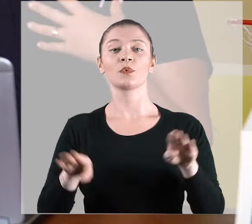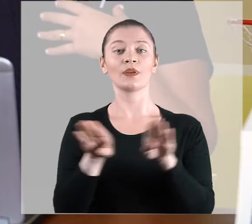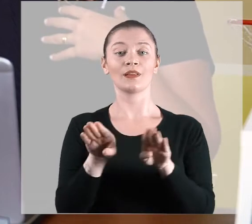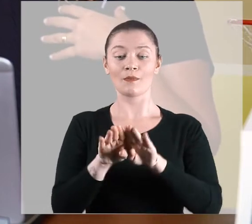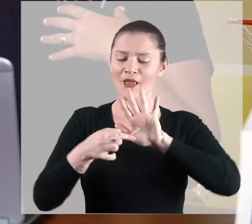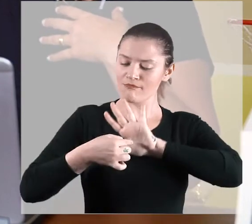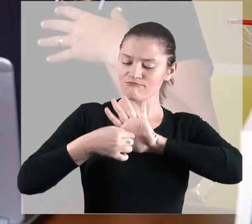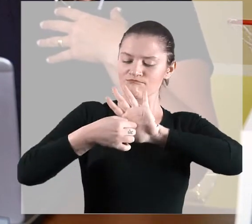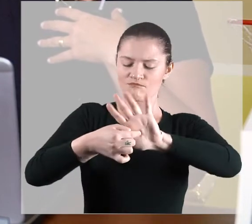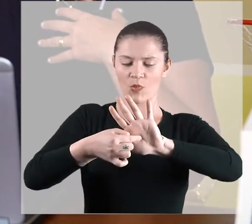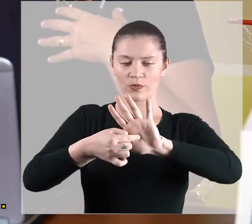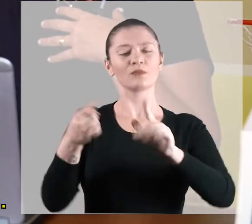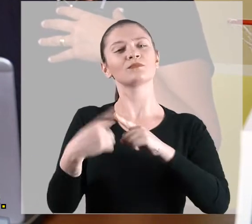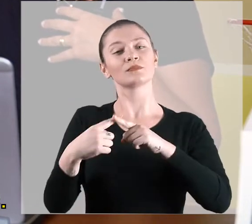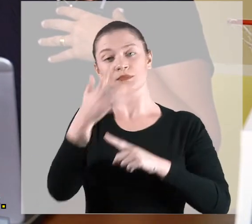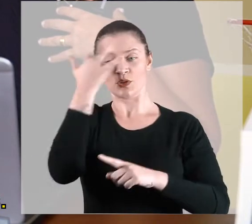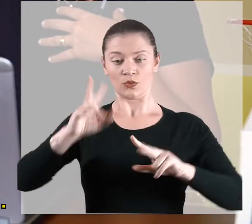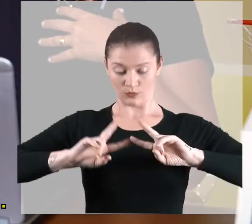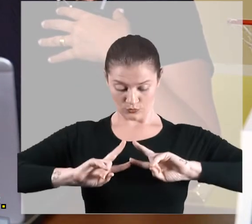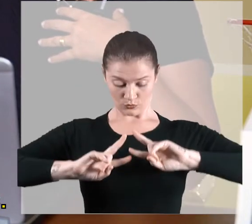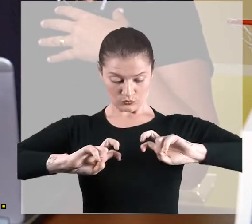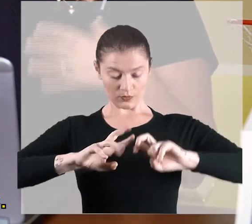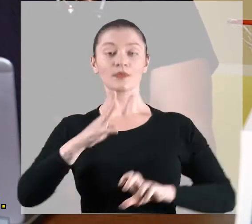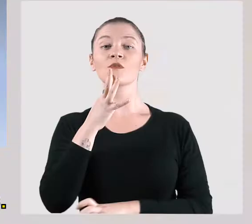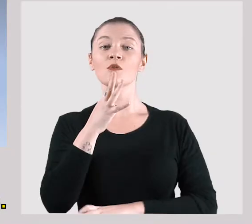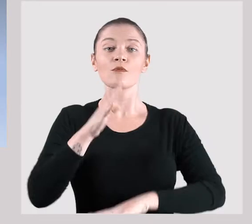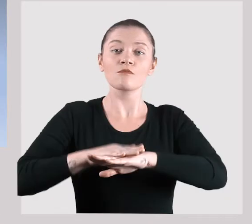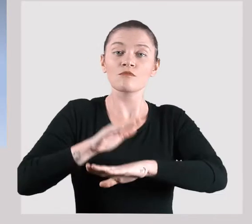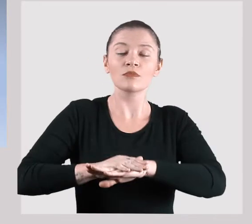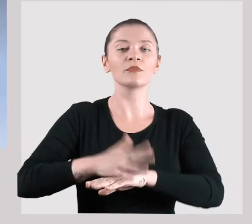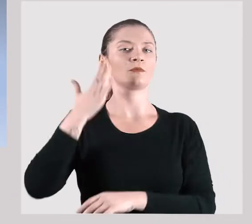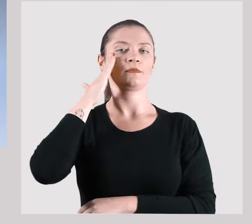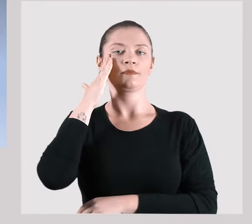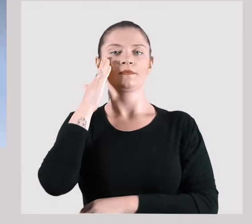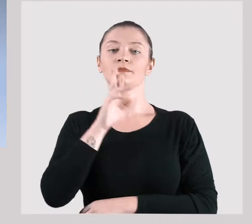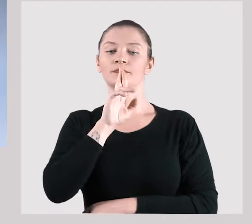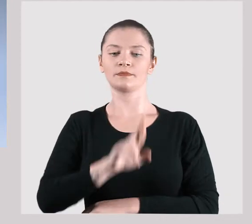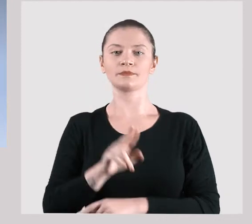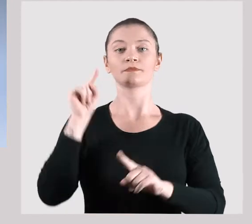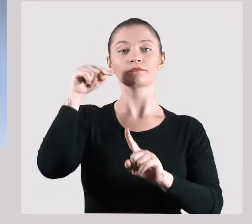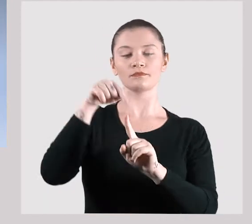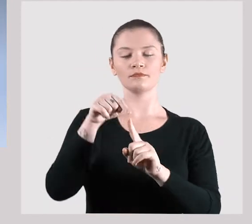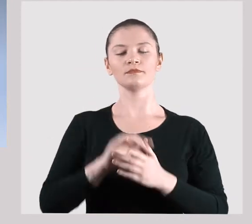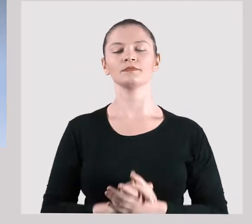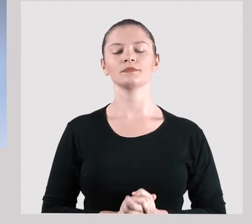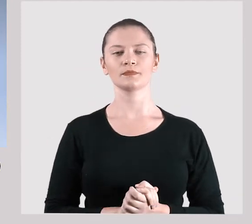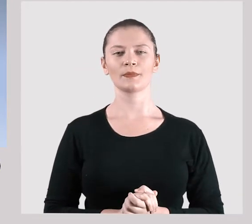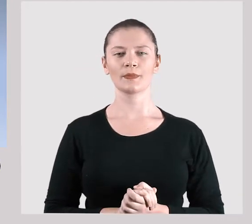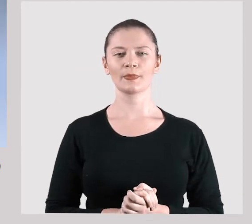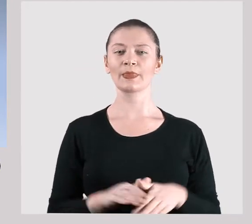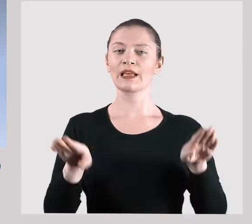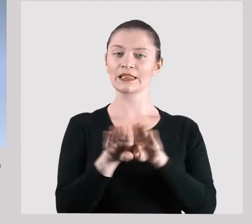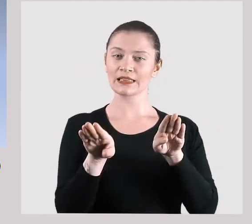revelador. A pessoa se autoconhece e aí ela vai entender as razões. Existe a outra abordagem intervencionista,